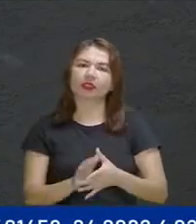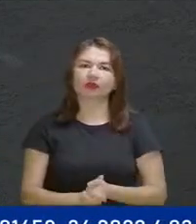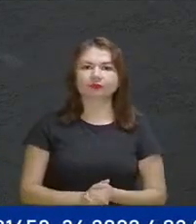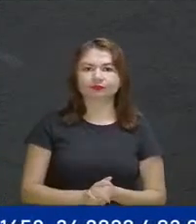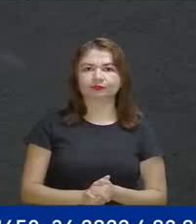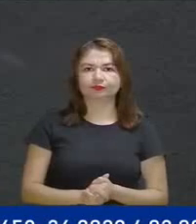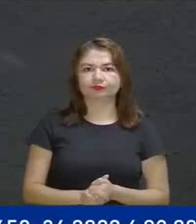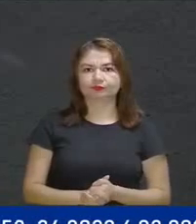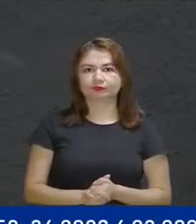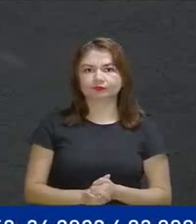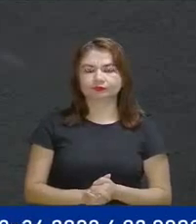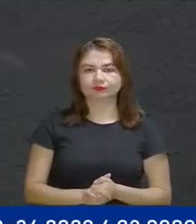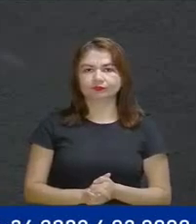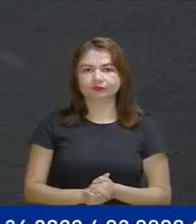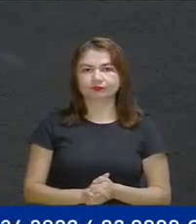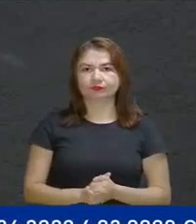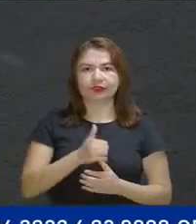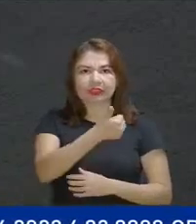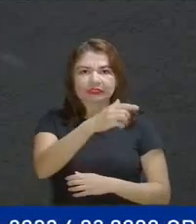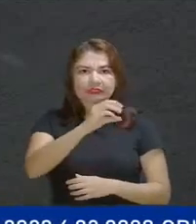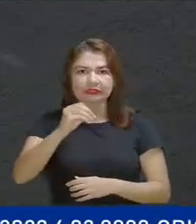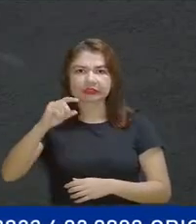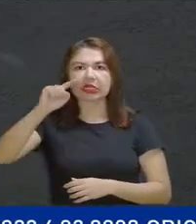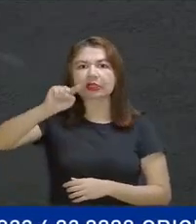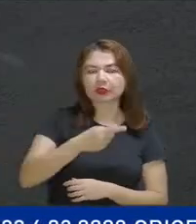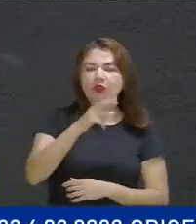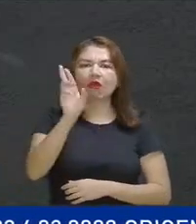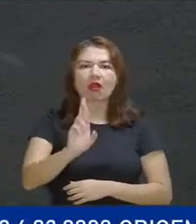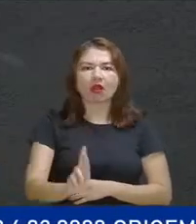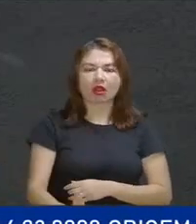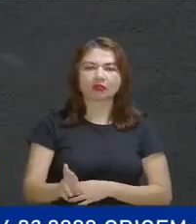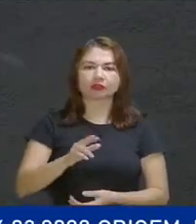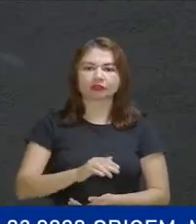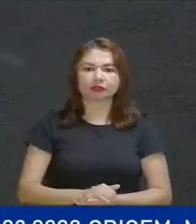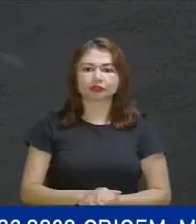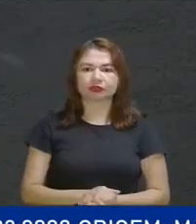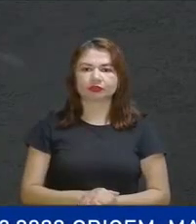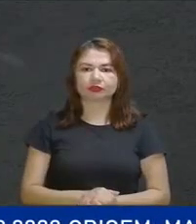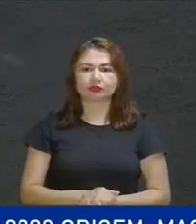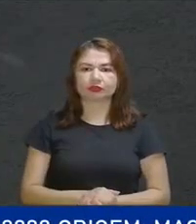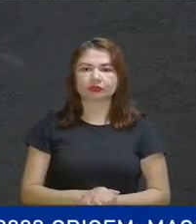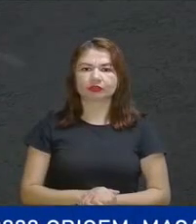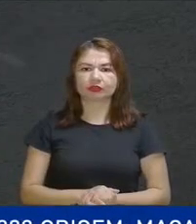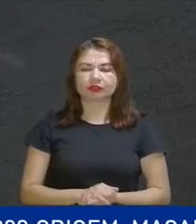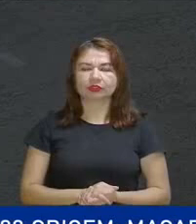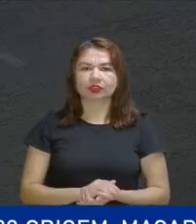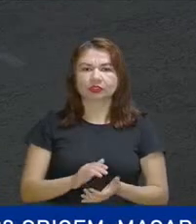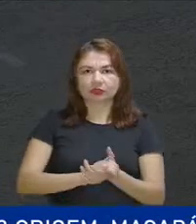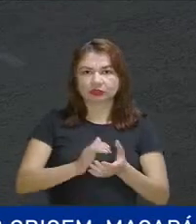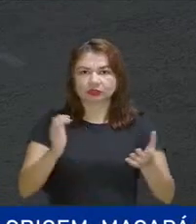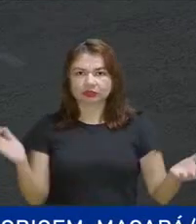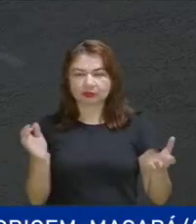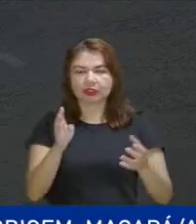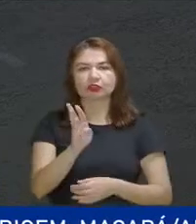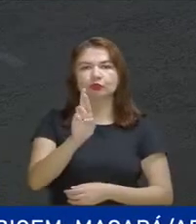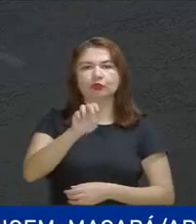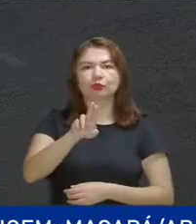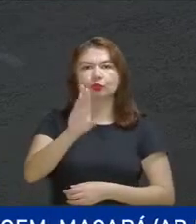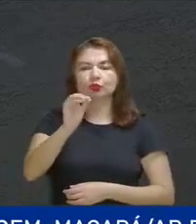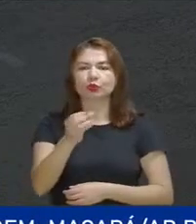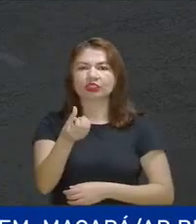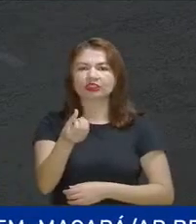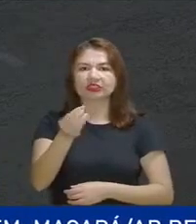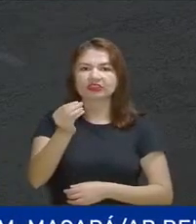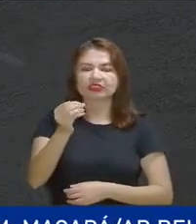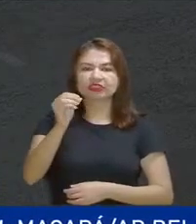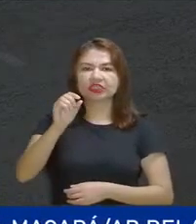agora, né? Aí foi 120 mil, né? Aí como ela se separou do Bruno, né? 60 mil para o Bruno, 60